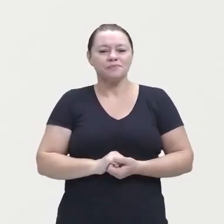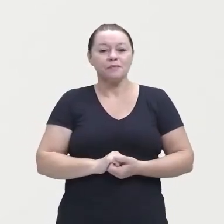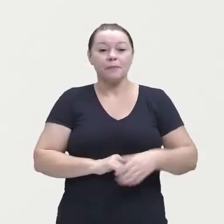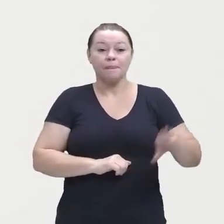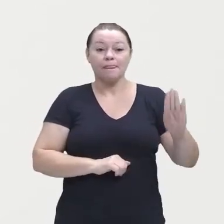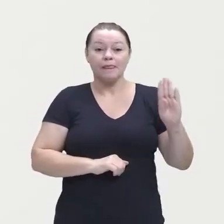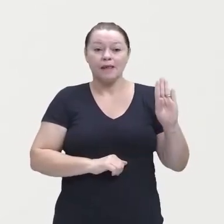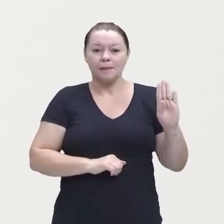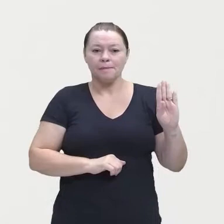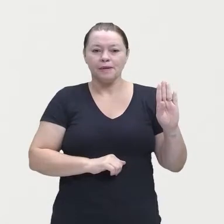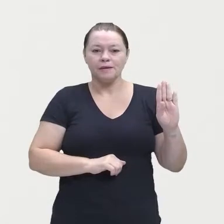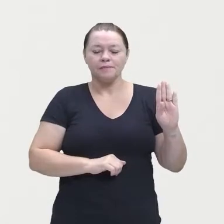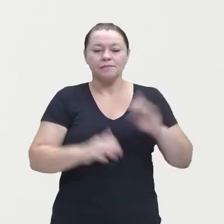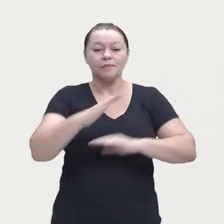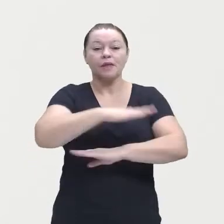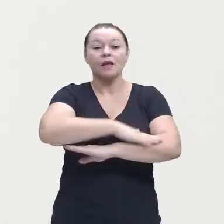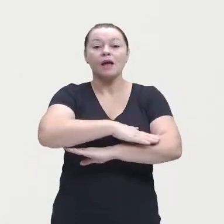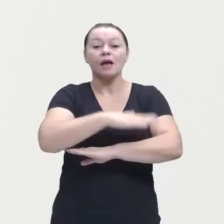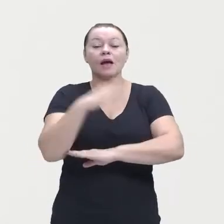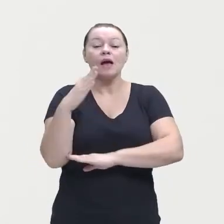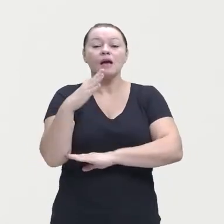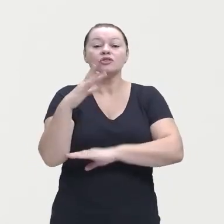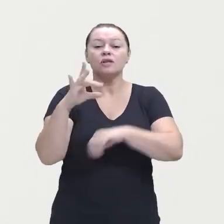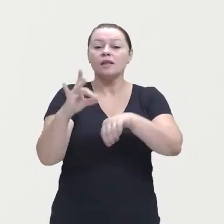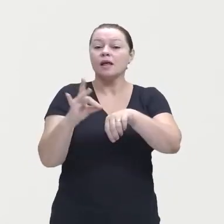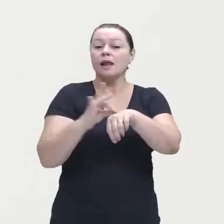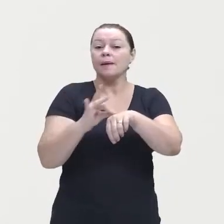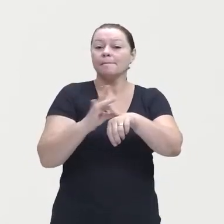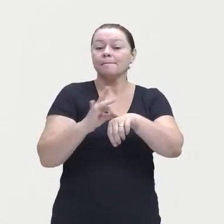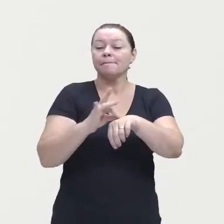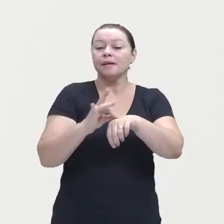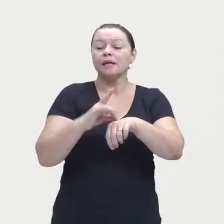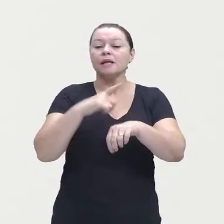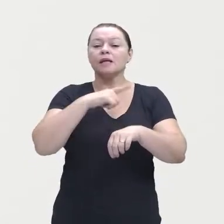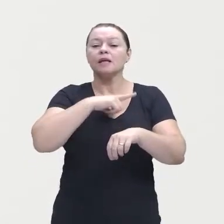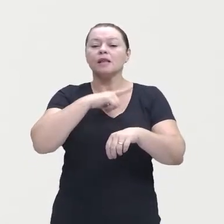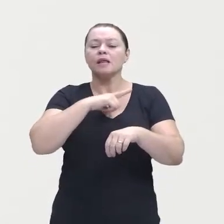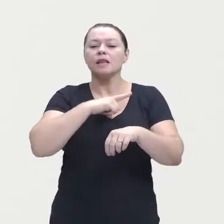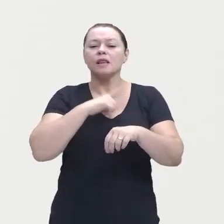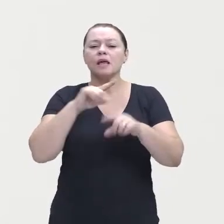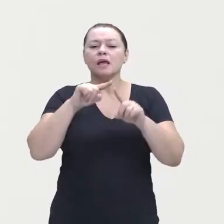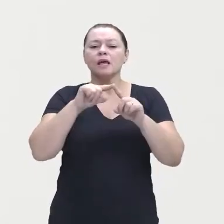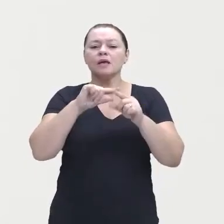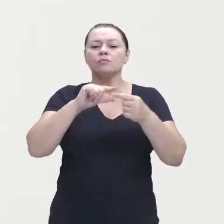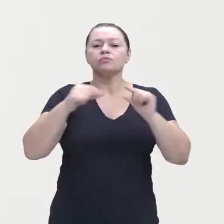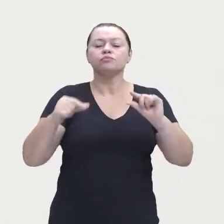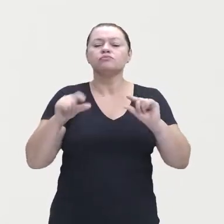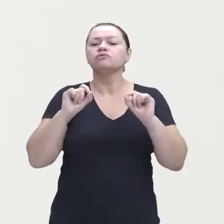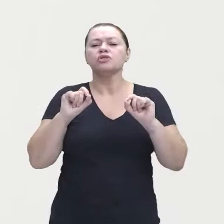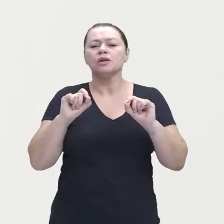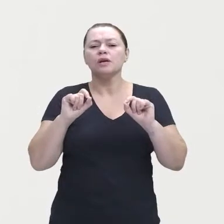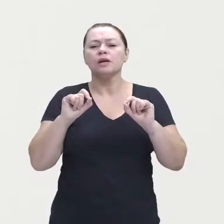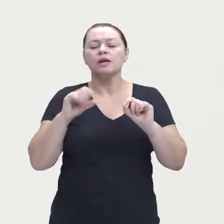Letra B. A janela preta tem o formato de um